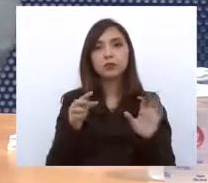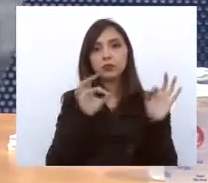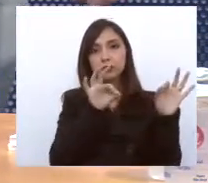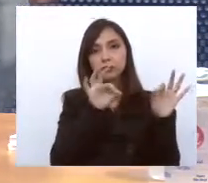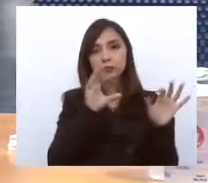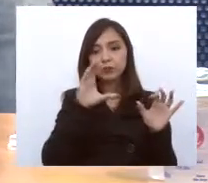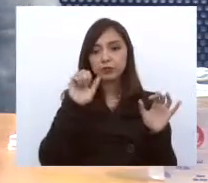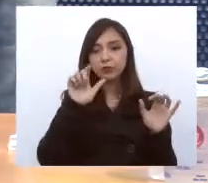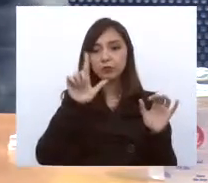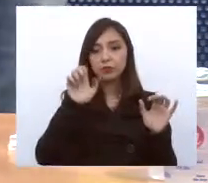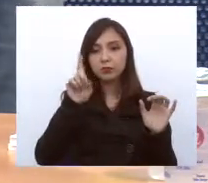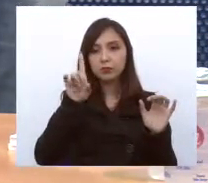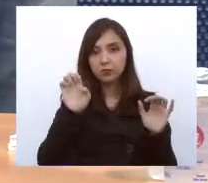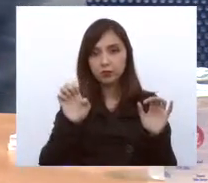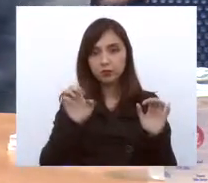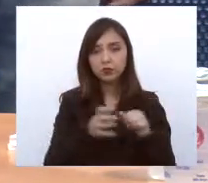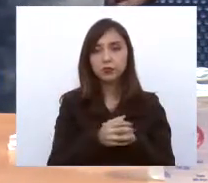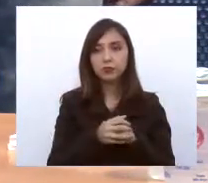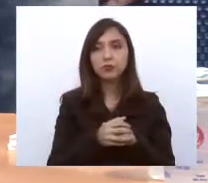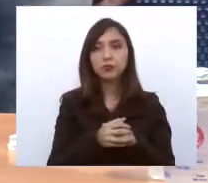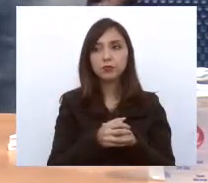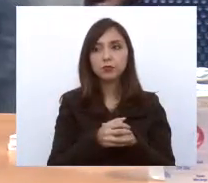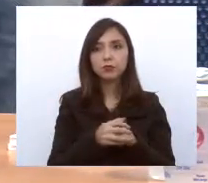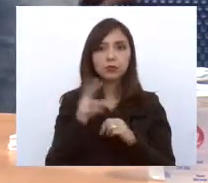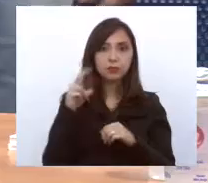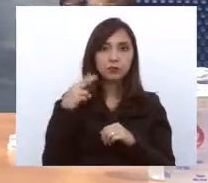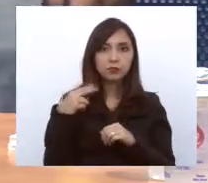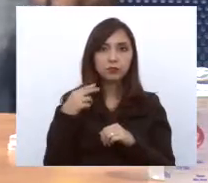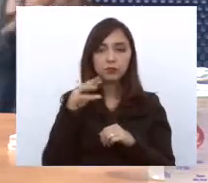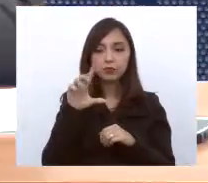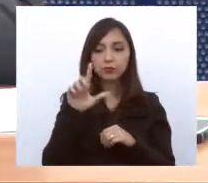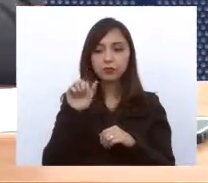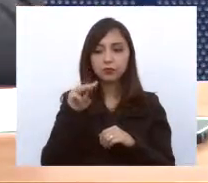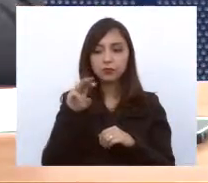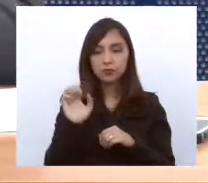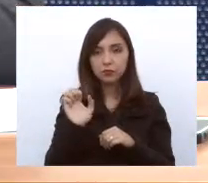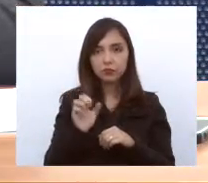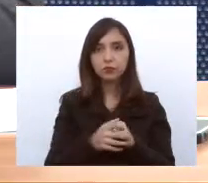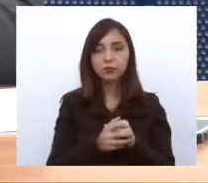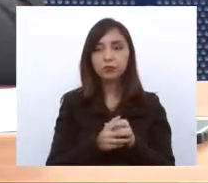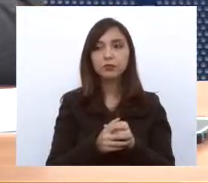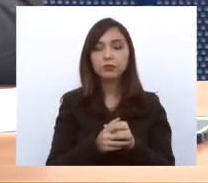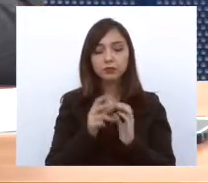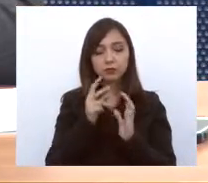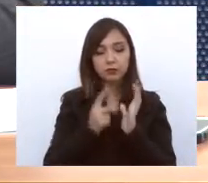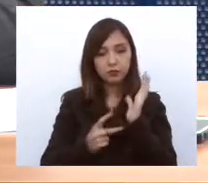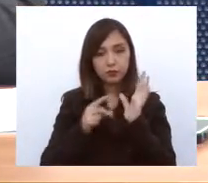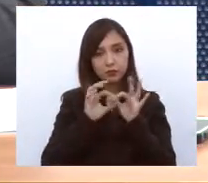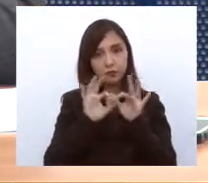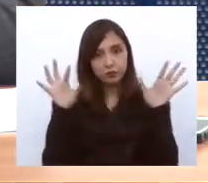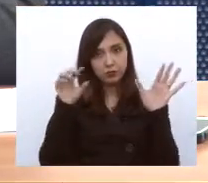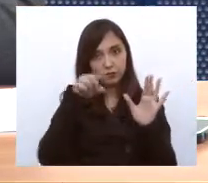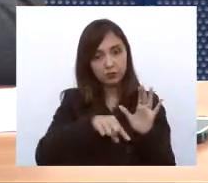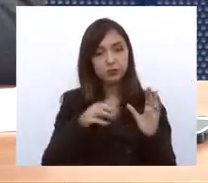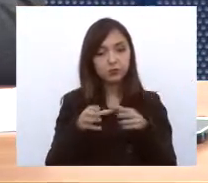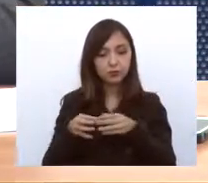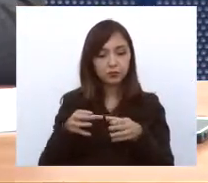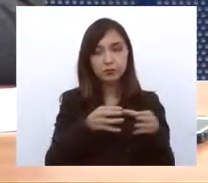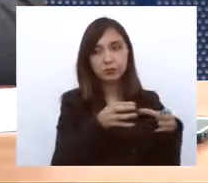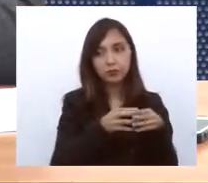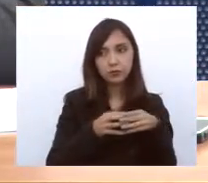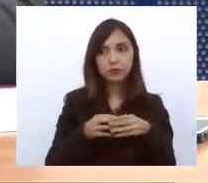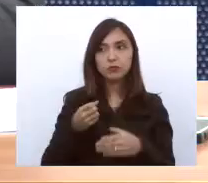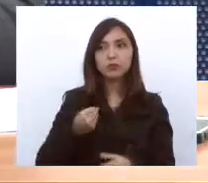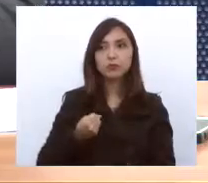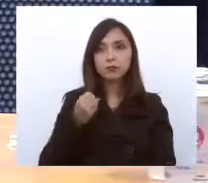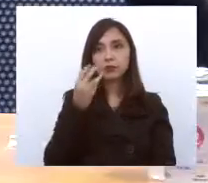Khaled Rezek Tak Erlin. Autor, vereador Lamé. Consulta a casa do presente projeto é objeto de deliberação. Considerado as comissões.